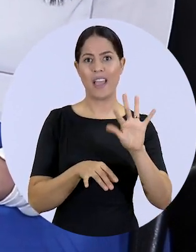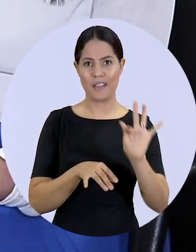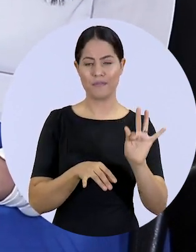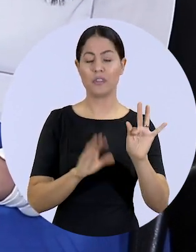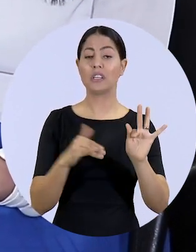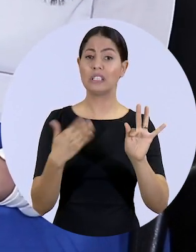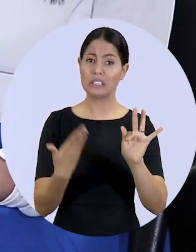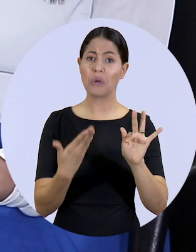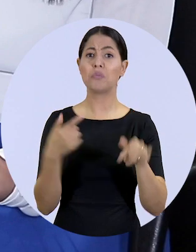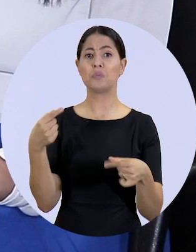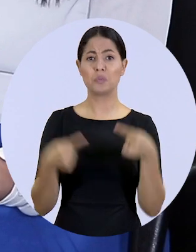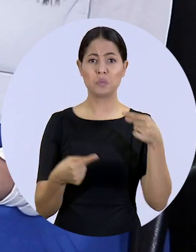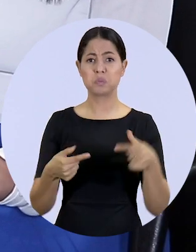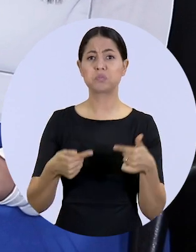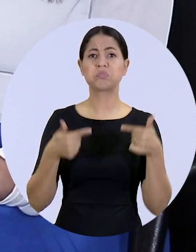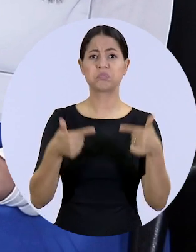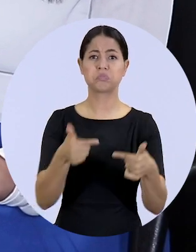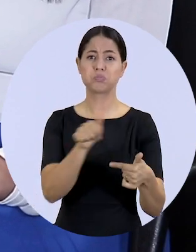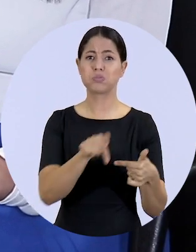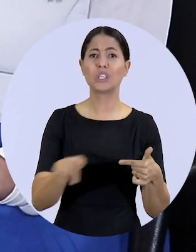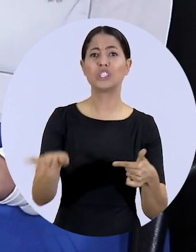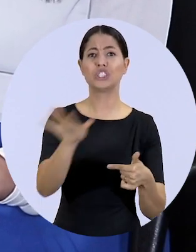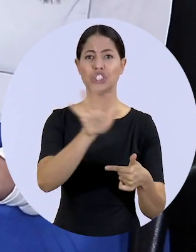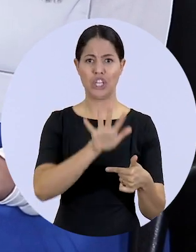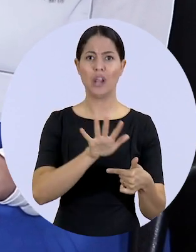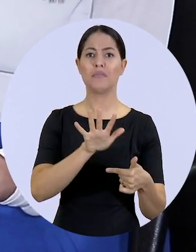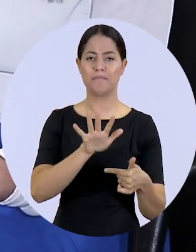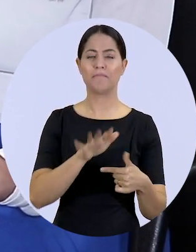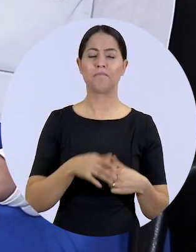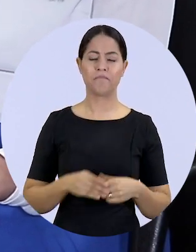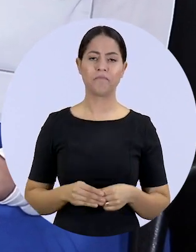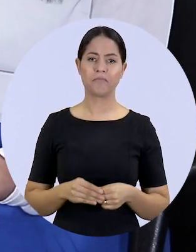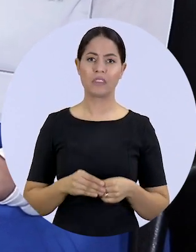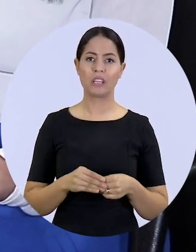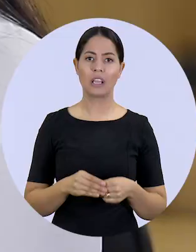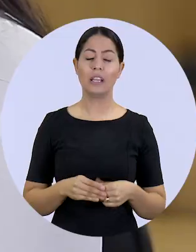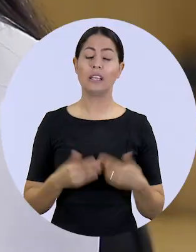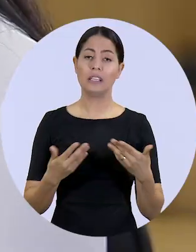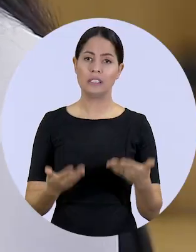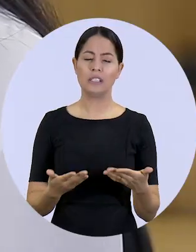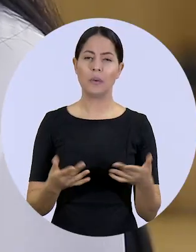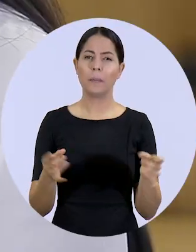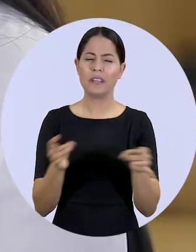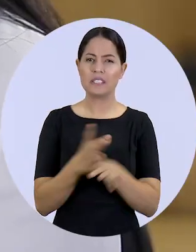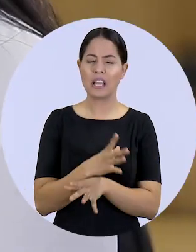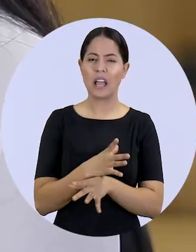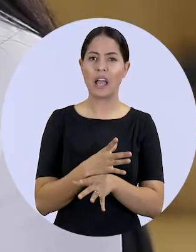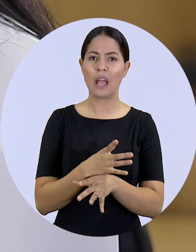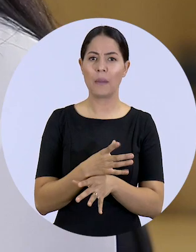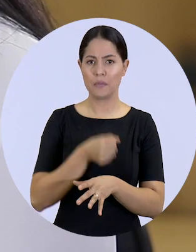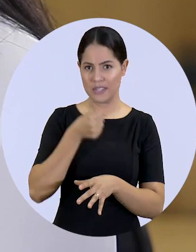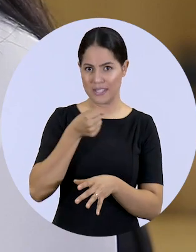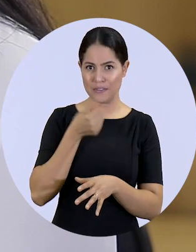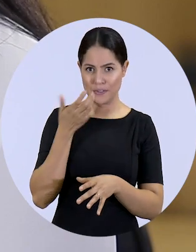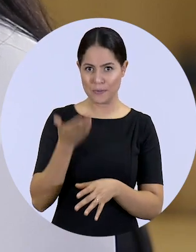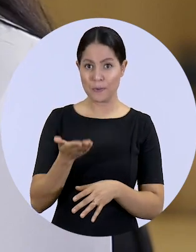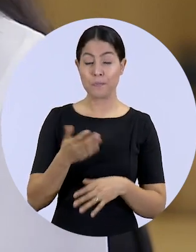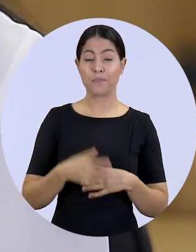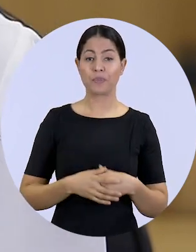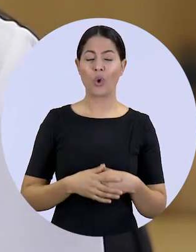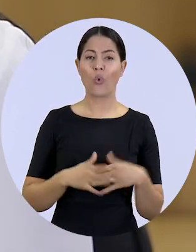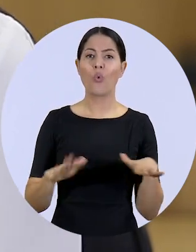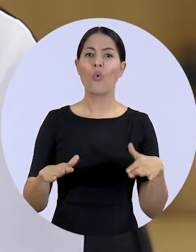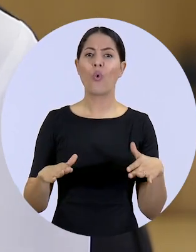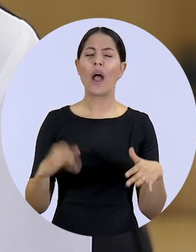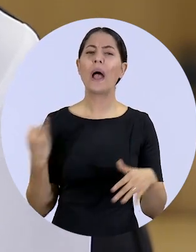do Supremo, obviamente, acaba repercutindo de uma forma geral, inclusive no próprio STJ. Né? Presidente Délio, para encerrarmos, eu gostaria